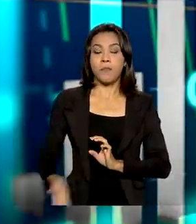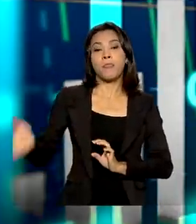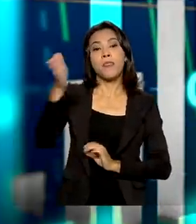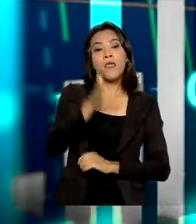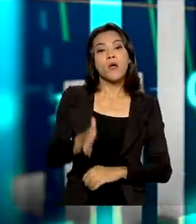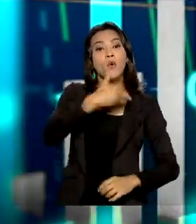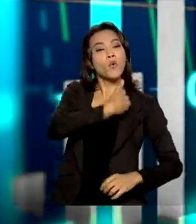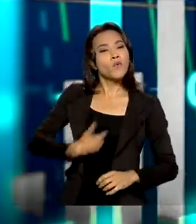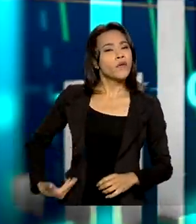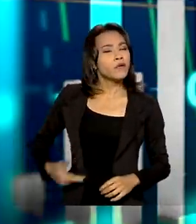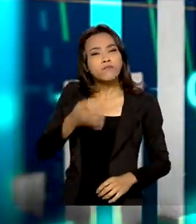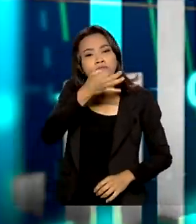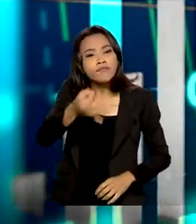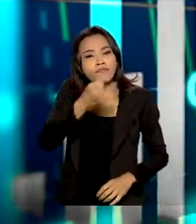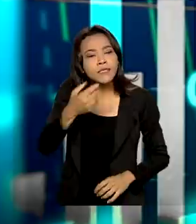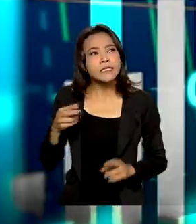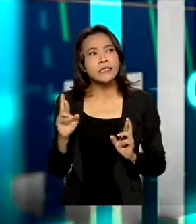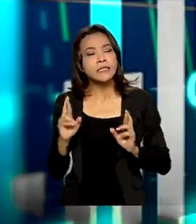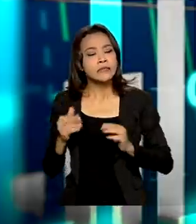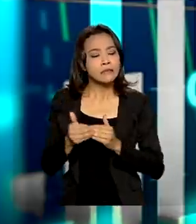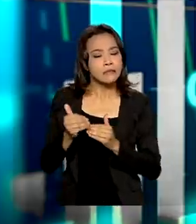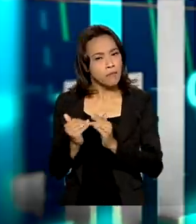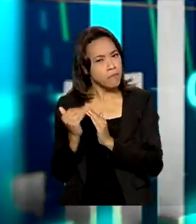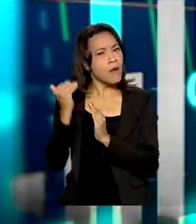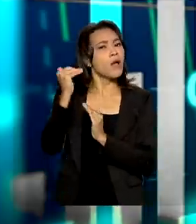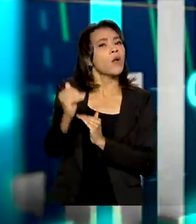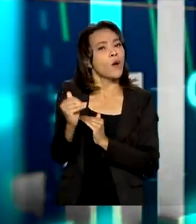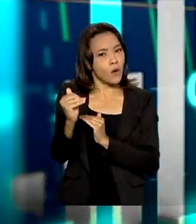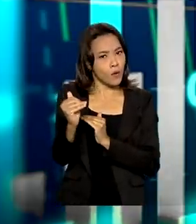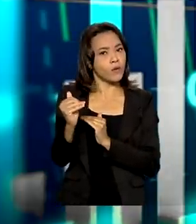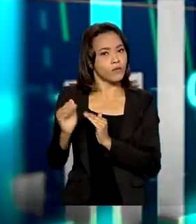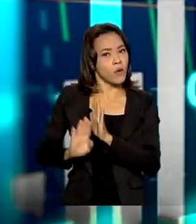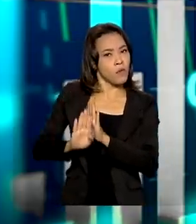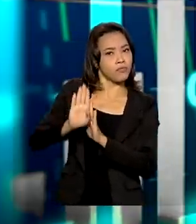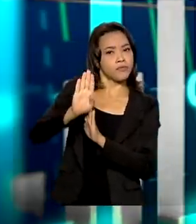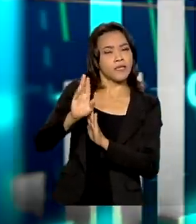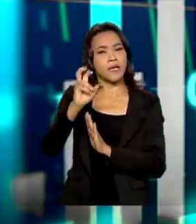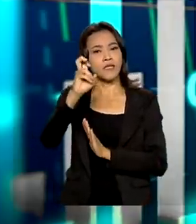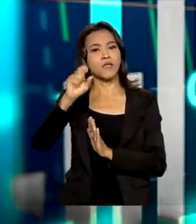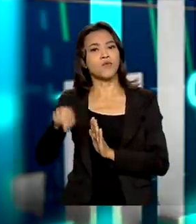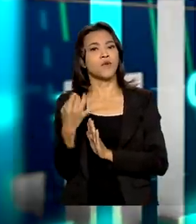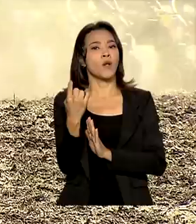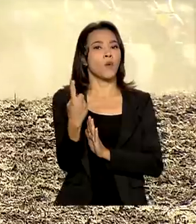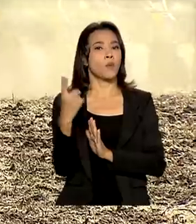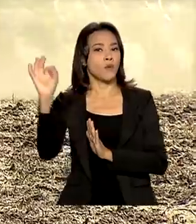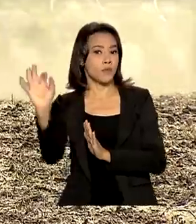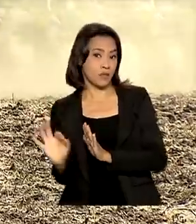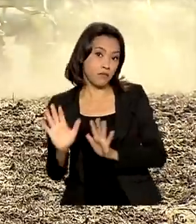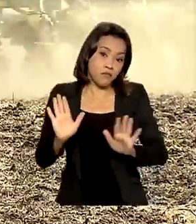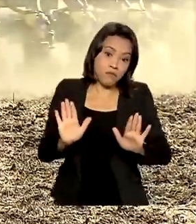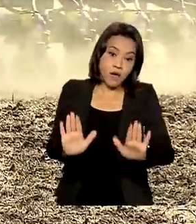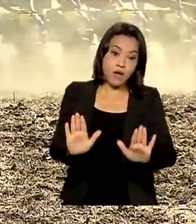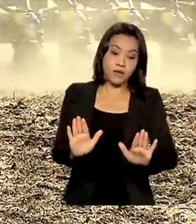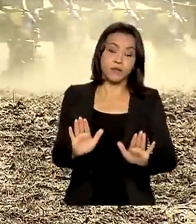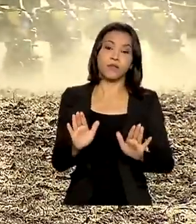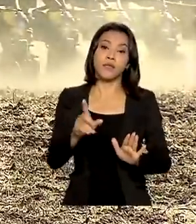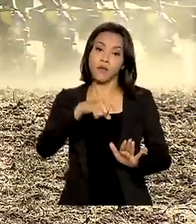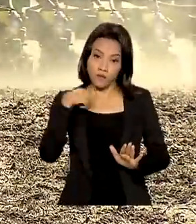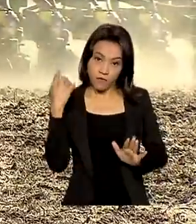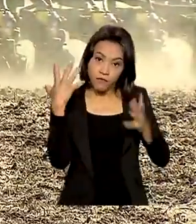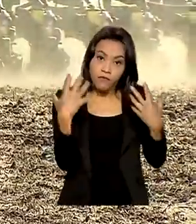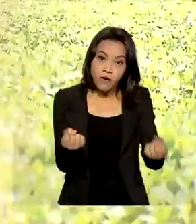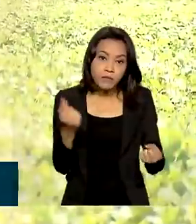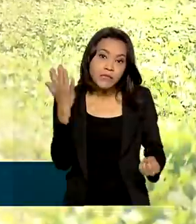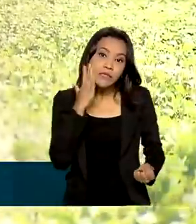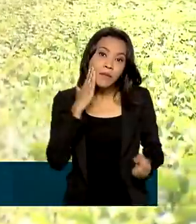já o governo tinha a expectativa de um crescimento um pouco maior que ele Talvez chegasse a 5,1 por cento no entanto nosso só